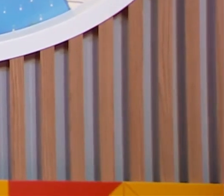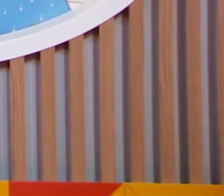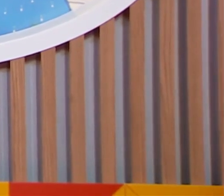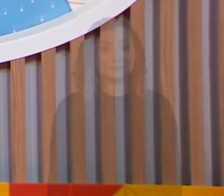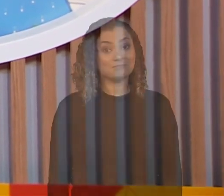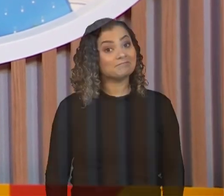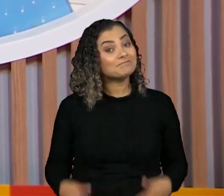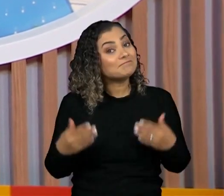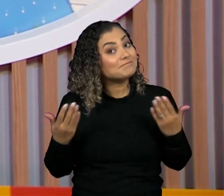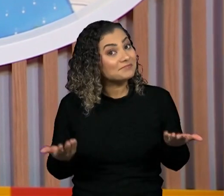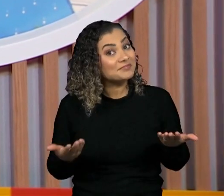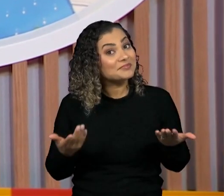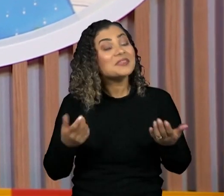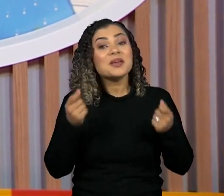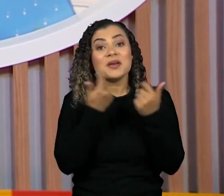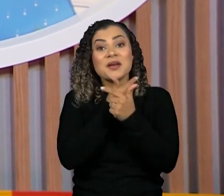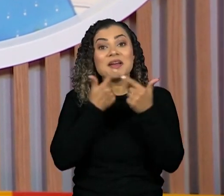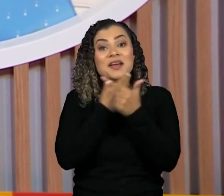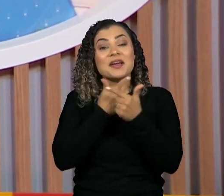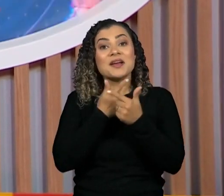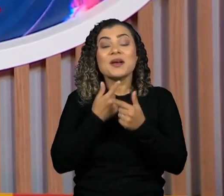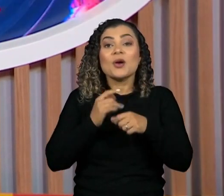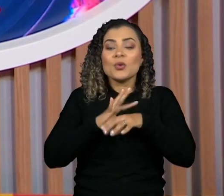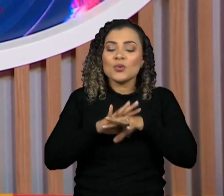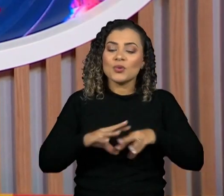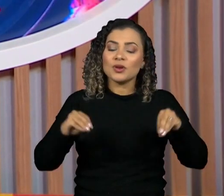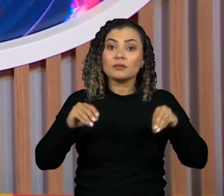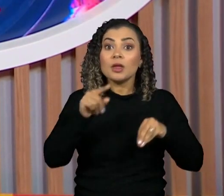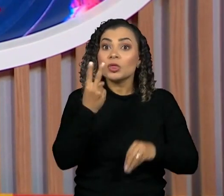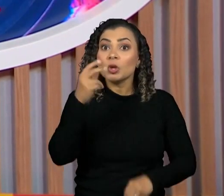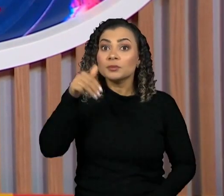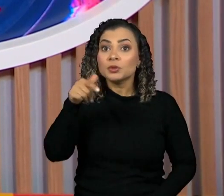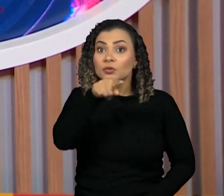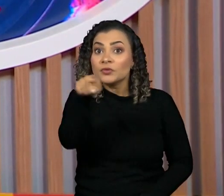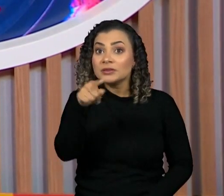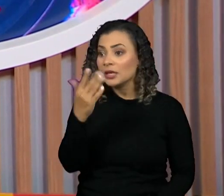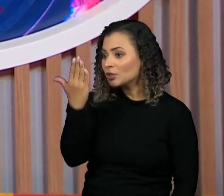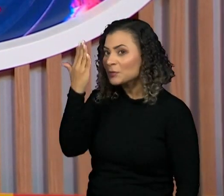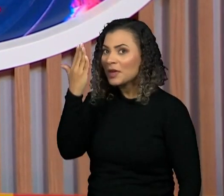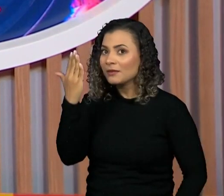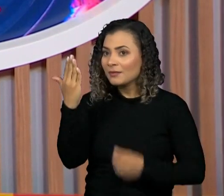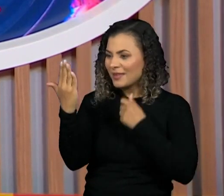E como o humor cura, eu vou te dar 2 minutinhos para você ir em frente ao espelho e tentar